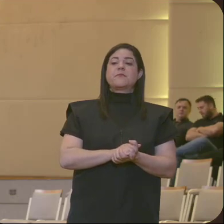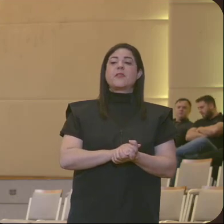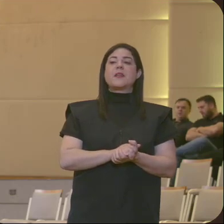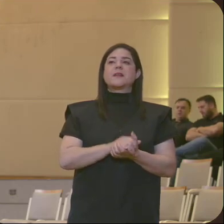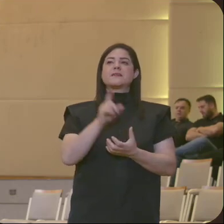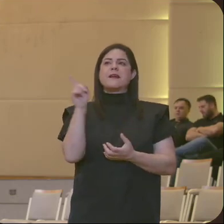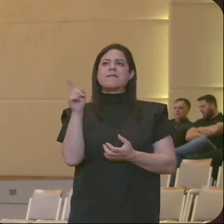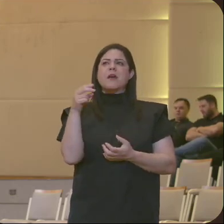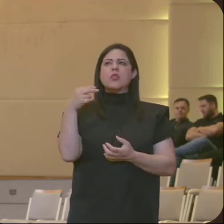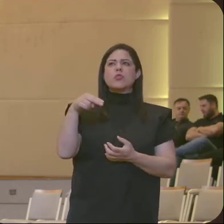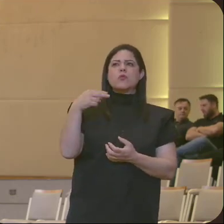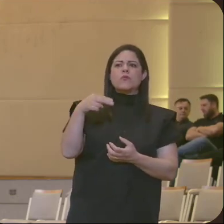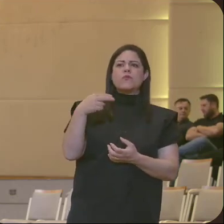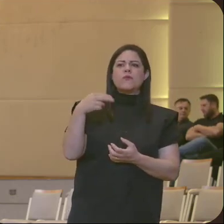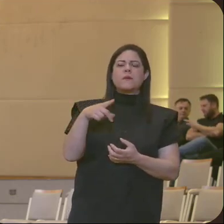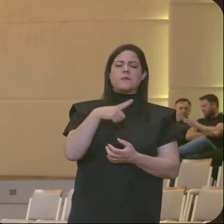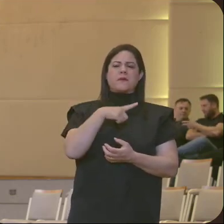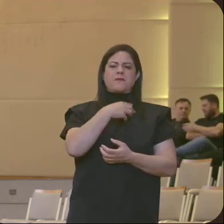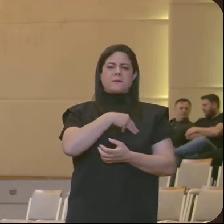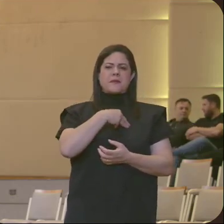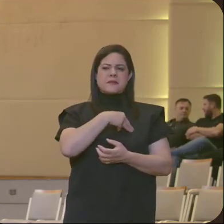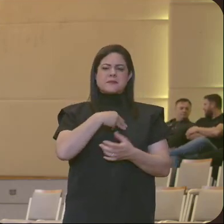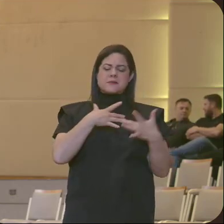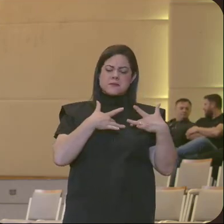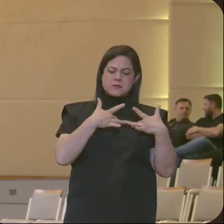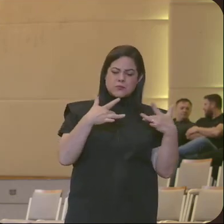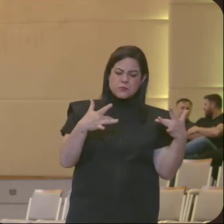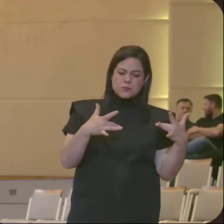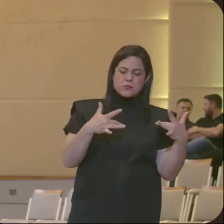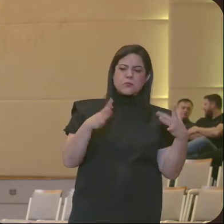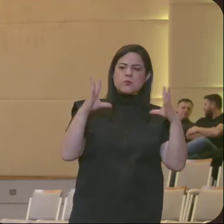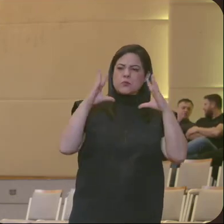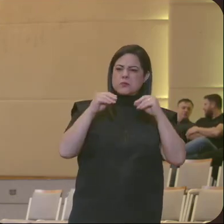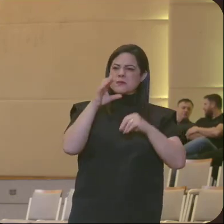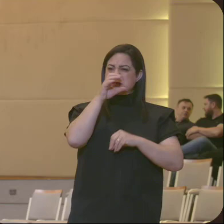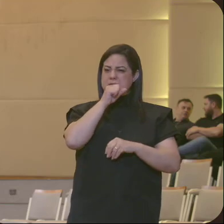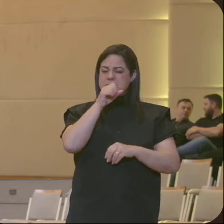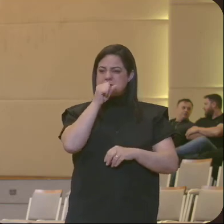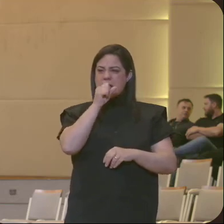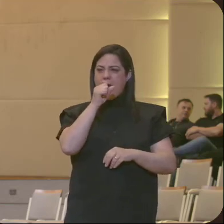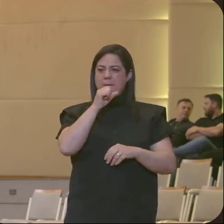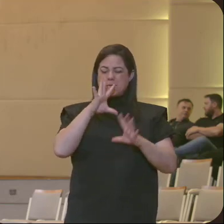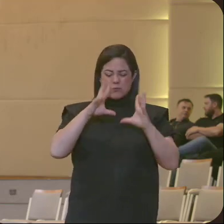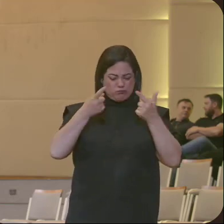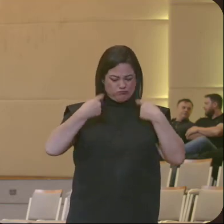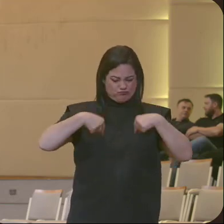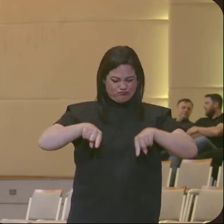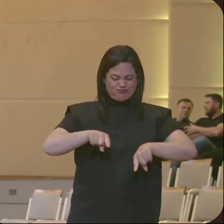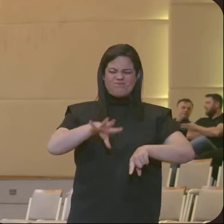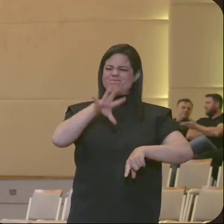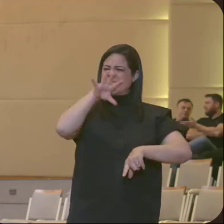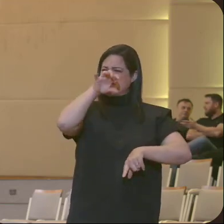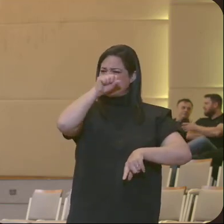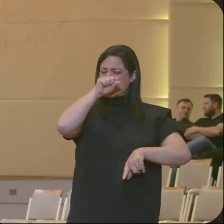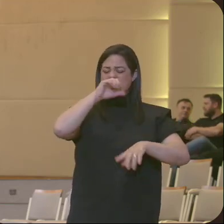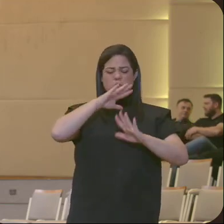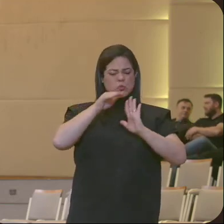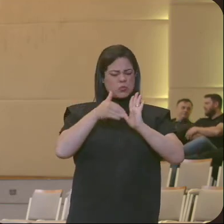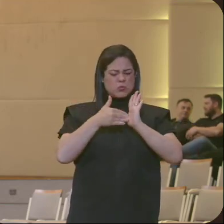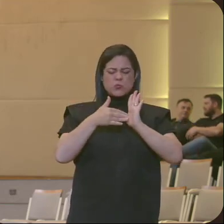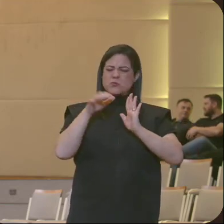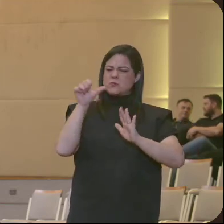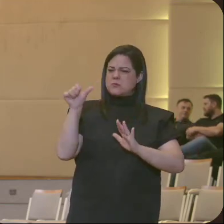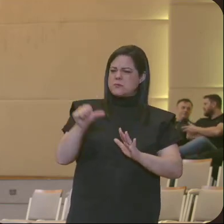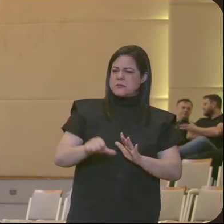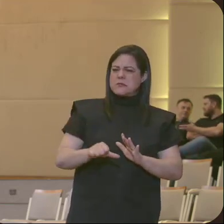em novembro, naquela noite de sábado para domingo, ele piorou lá todas as suas funções respiratórias, foi